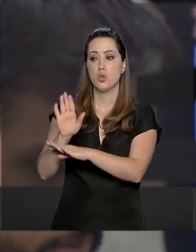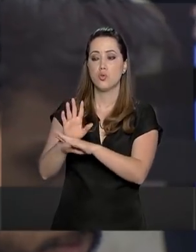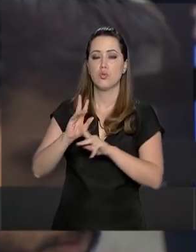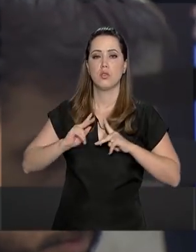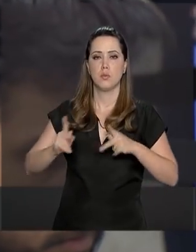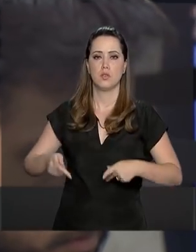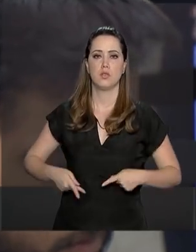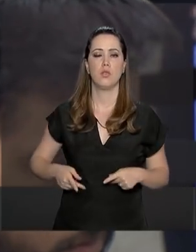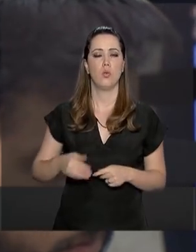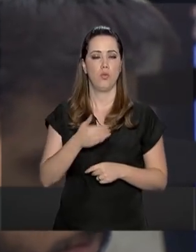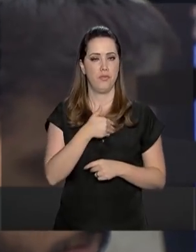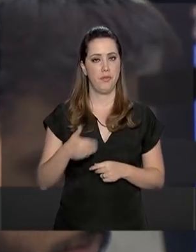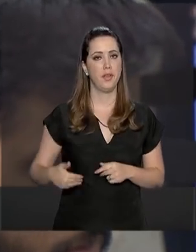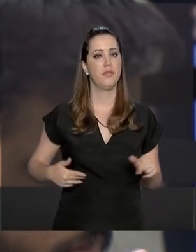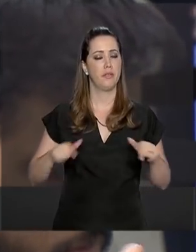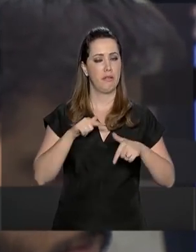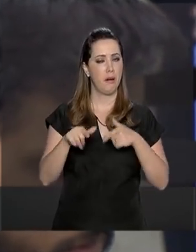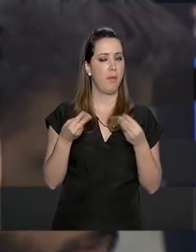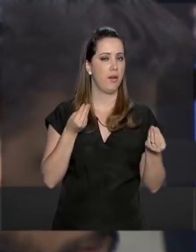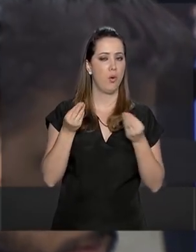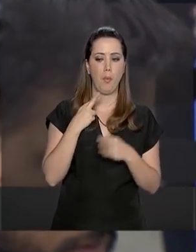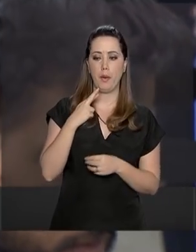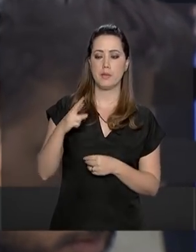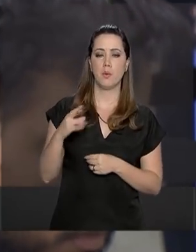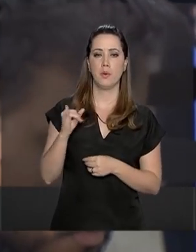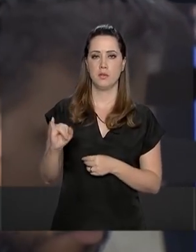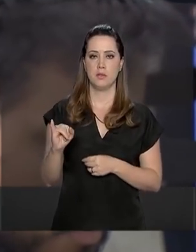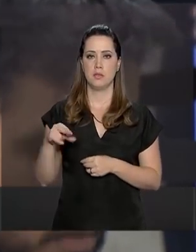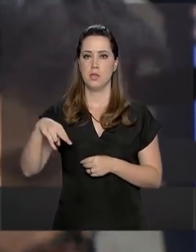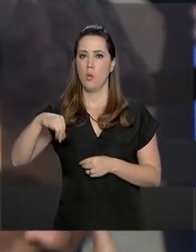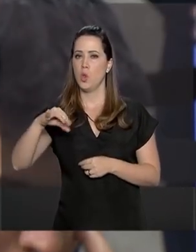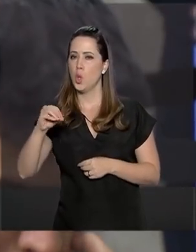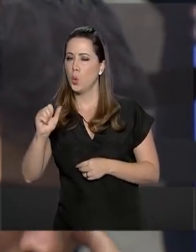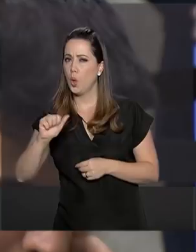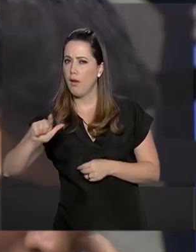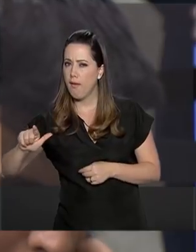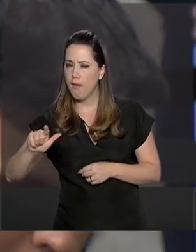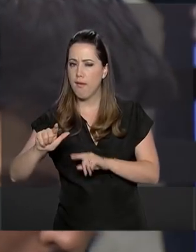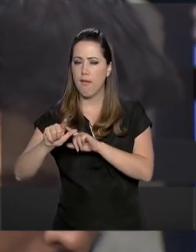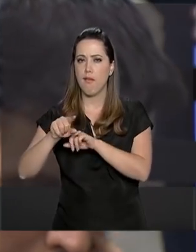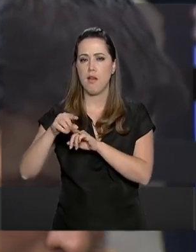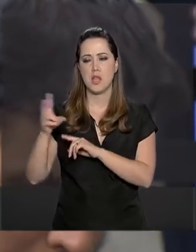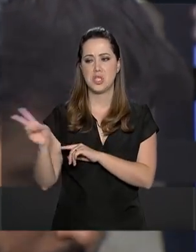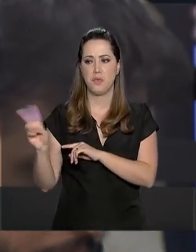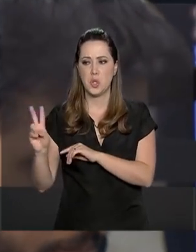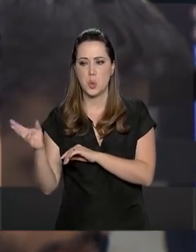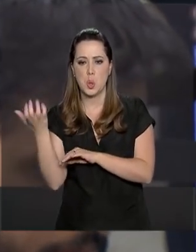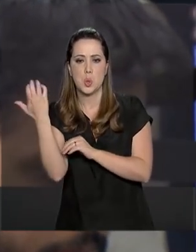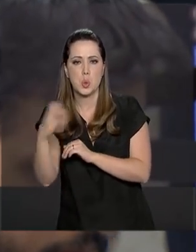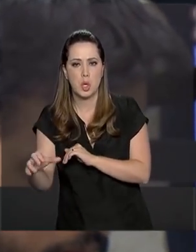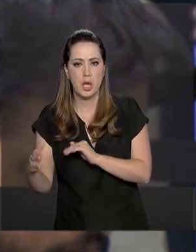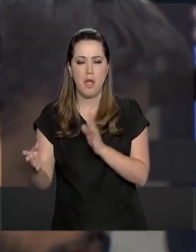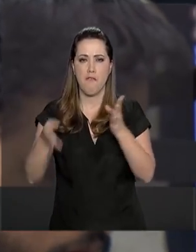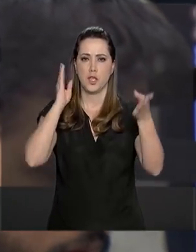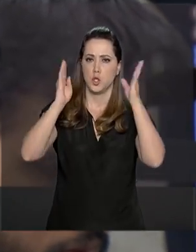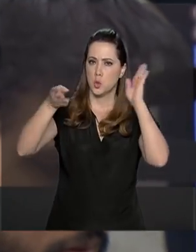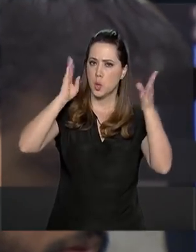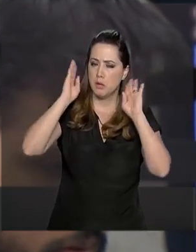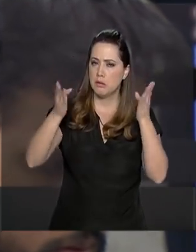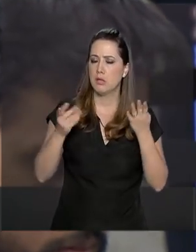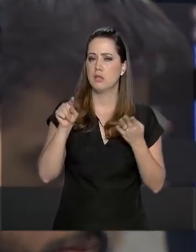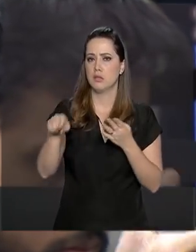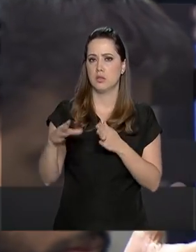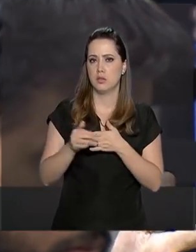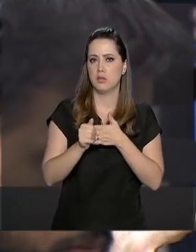trabalha com essa hipótese como responder a esse cenário de ter eventualmente caminhões é venezuelanos é